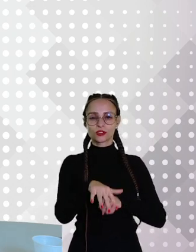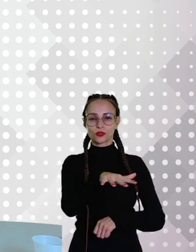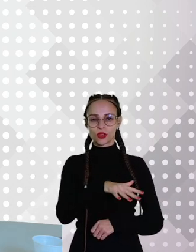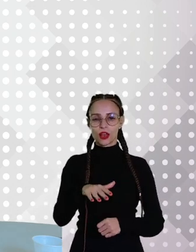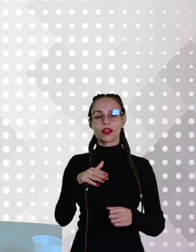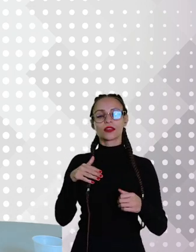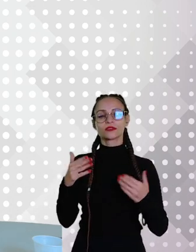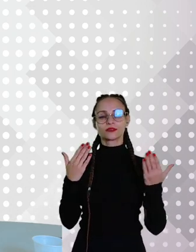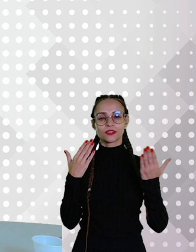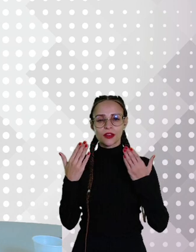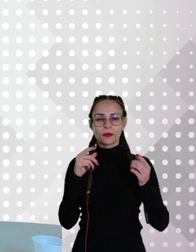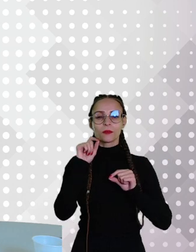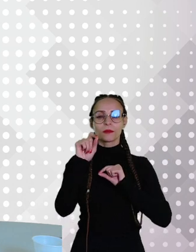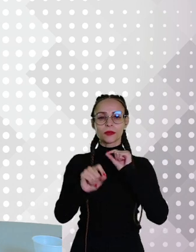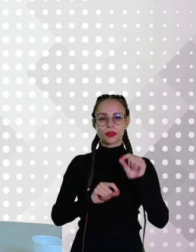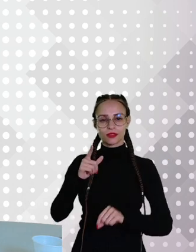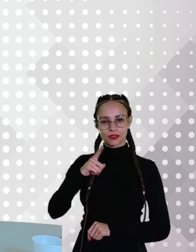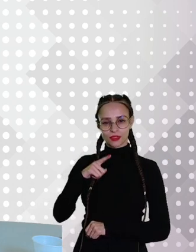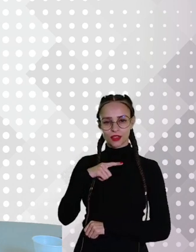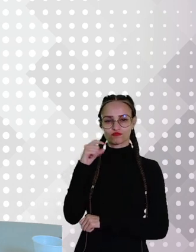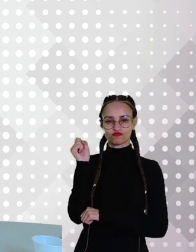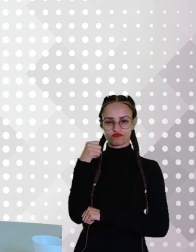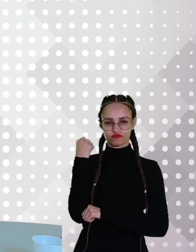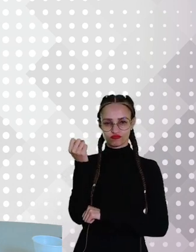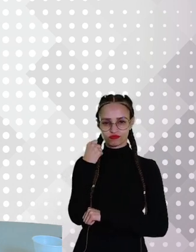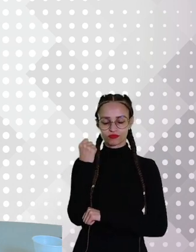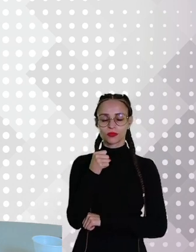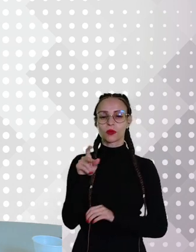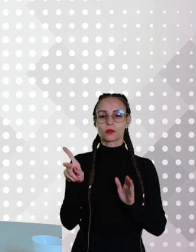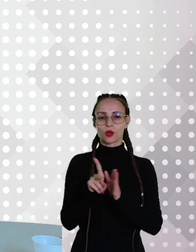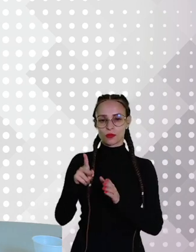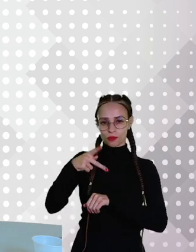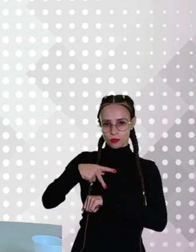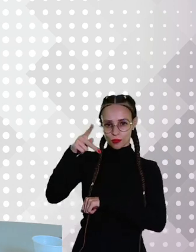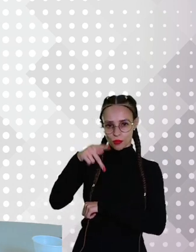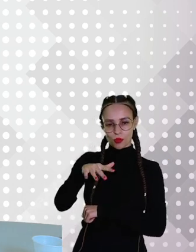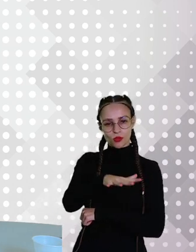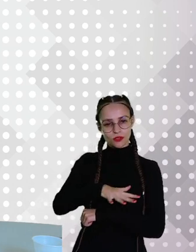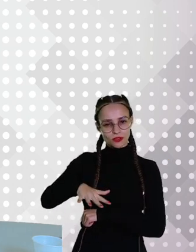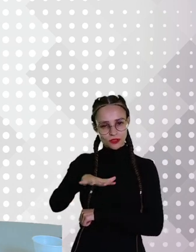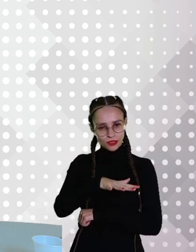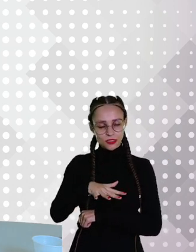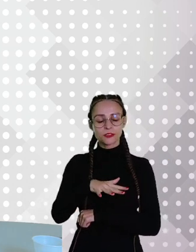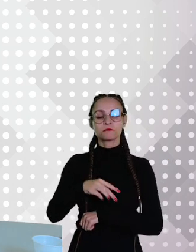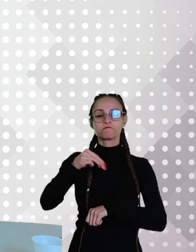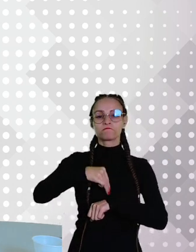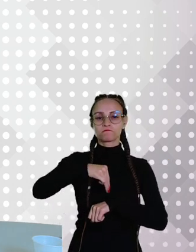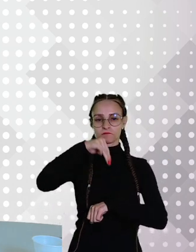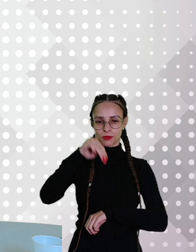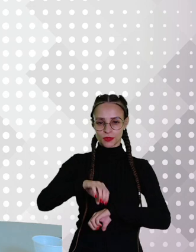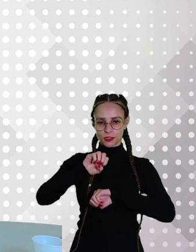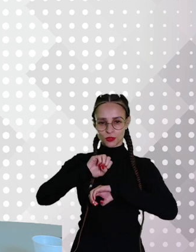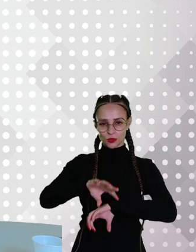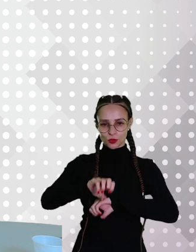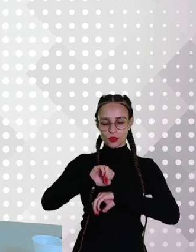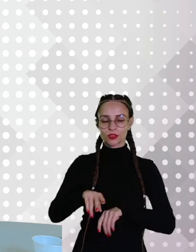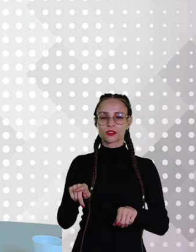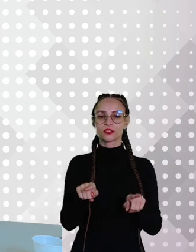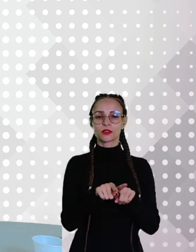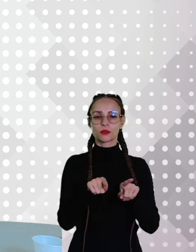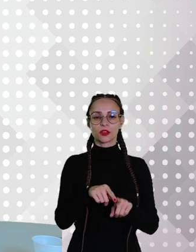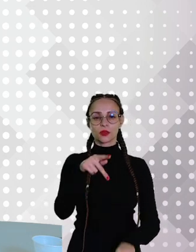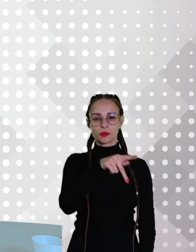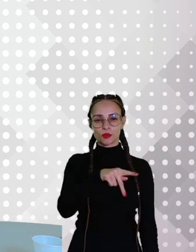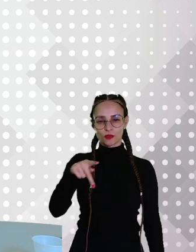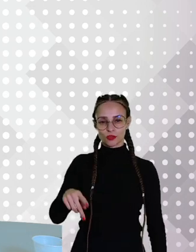ocupacional, tem especialização em psicomotricidade escolar, é mestre em educação, é docente adjunta da Universidade